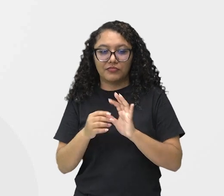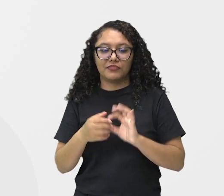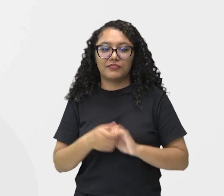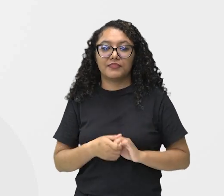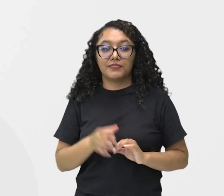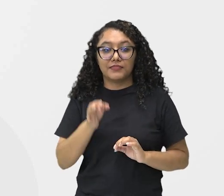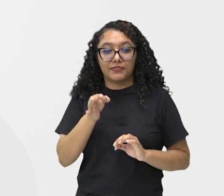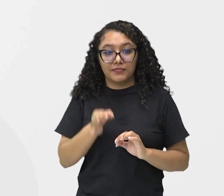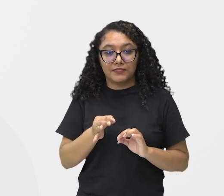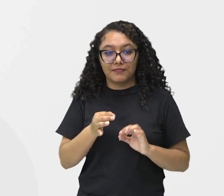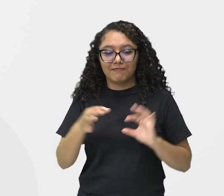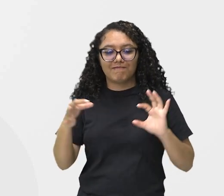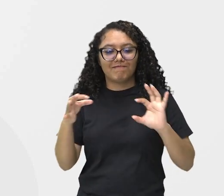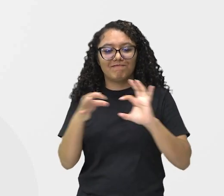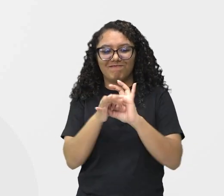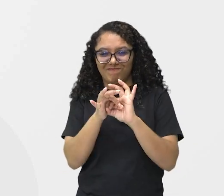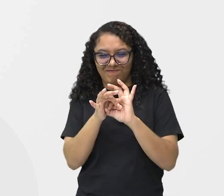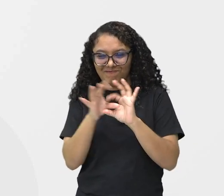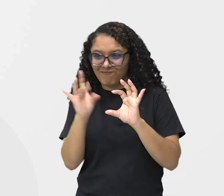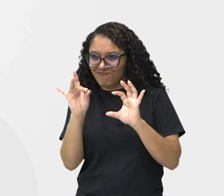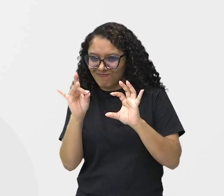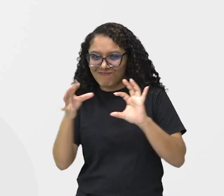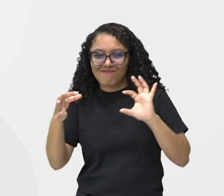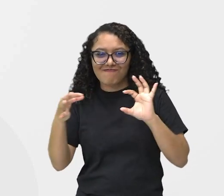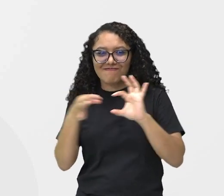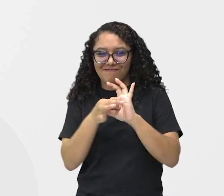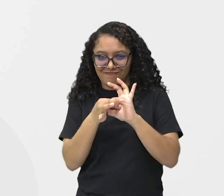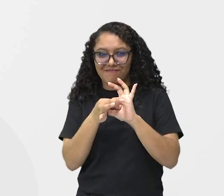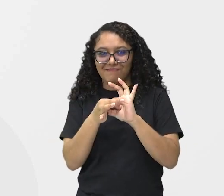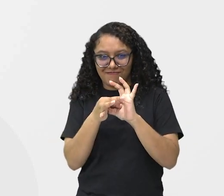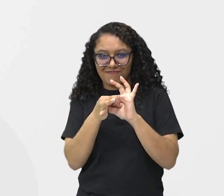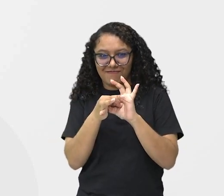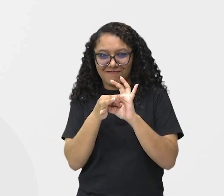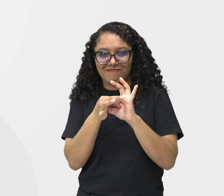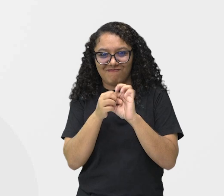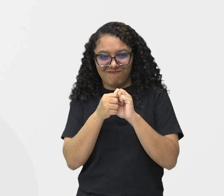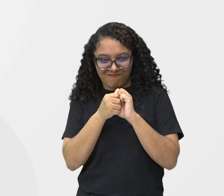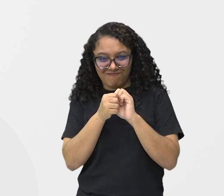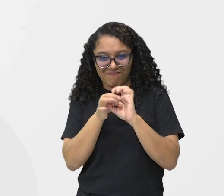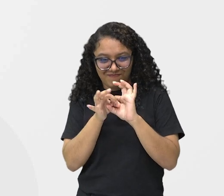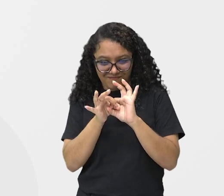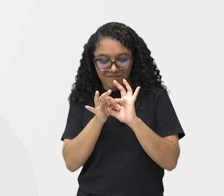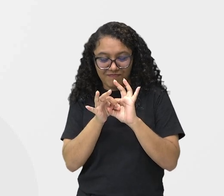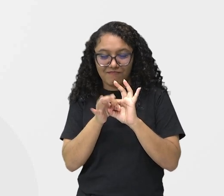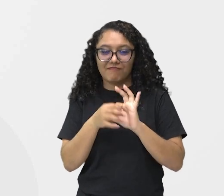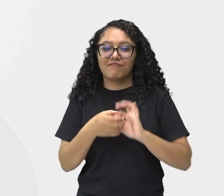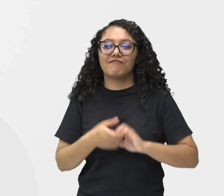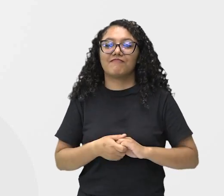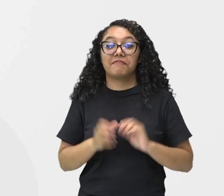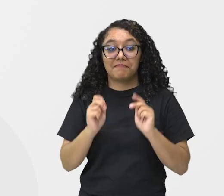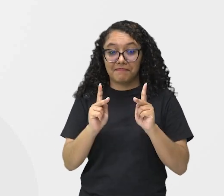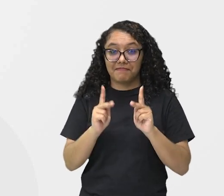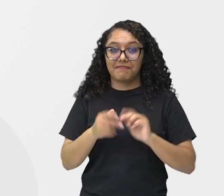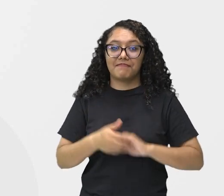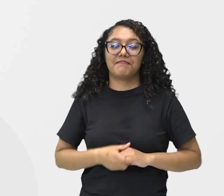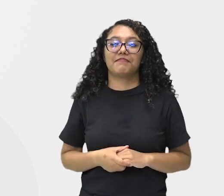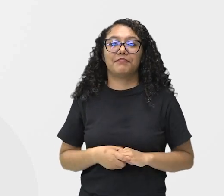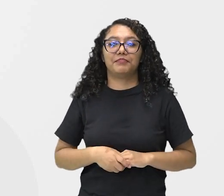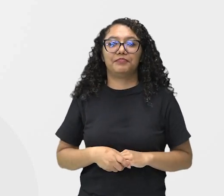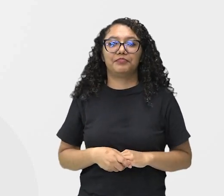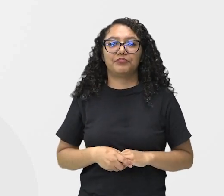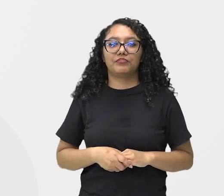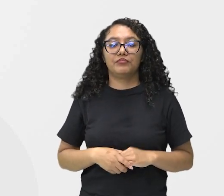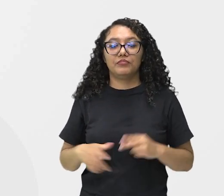inerente é algo que está colado, é algo que está grudado a, ok?